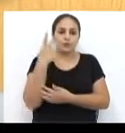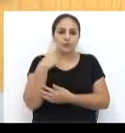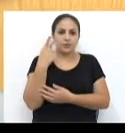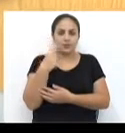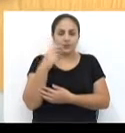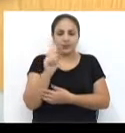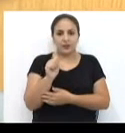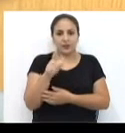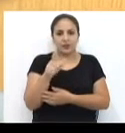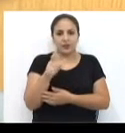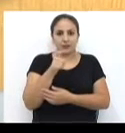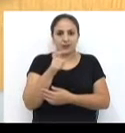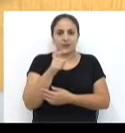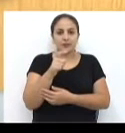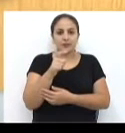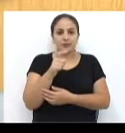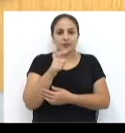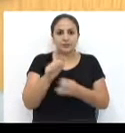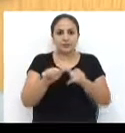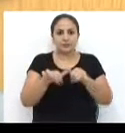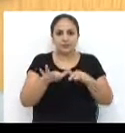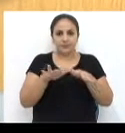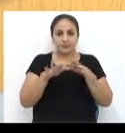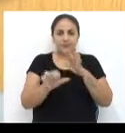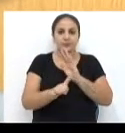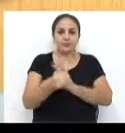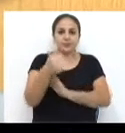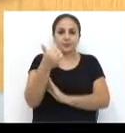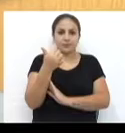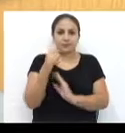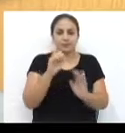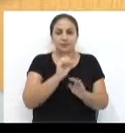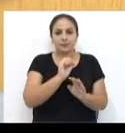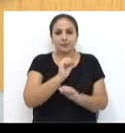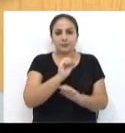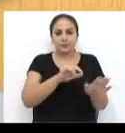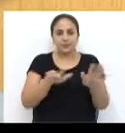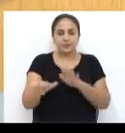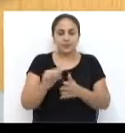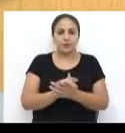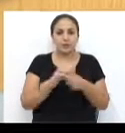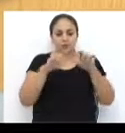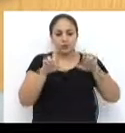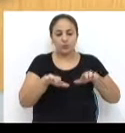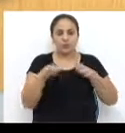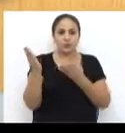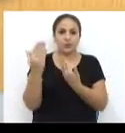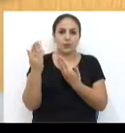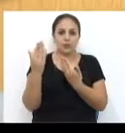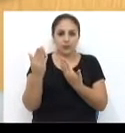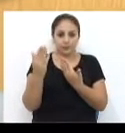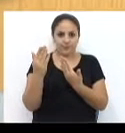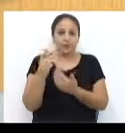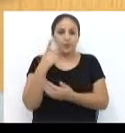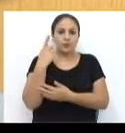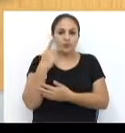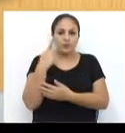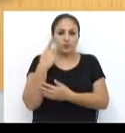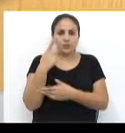O vereador Alex Necker foi o orador do grande expediente da primeira plenária da semana. No espaço de honra da sessão,